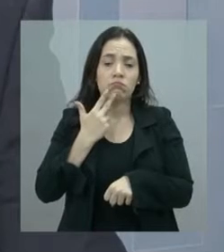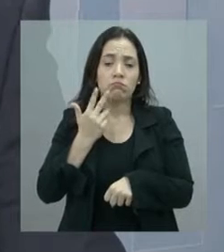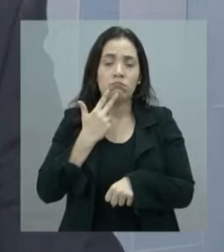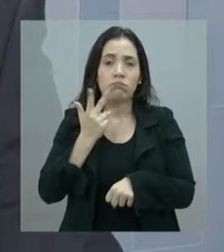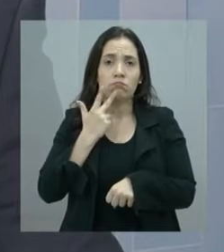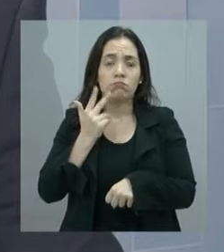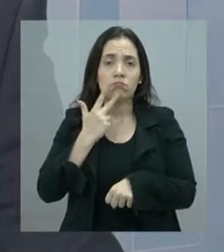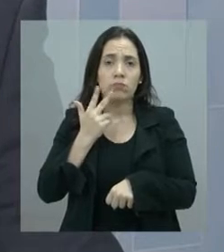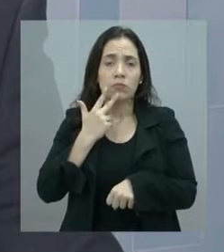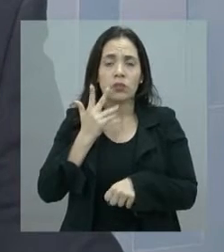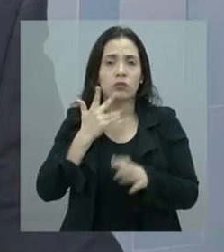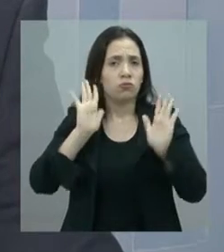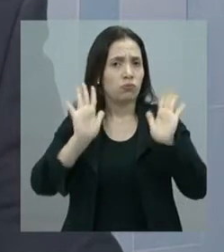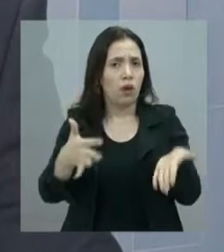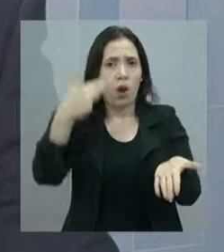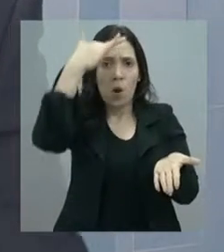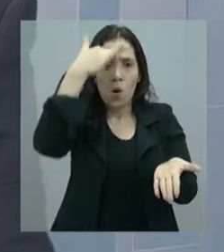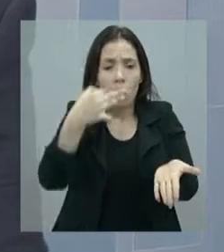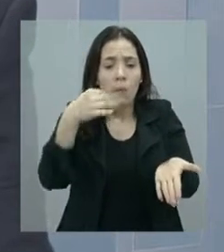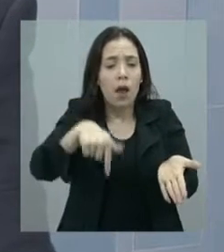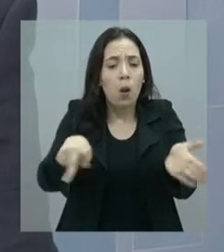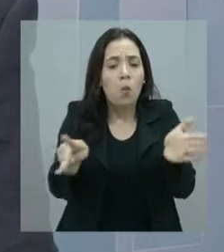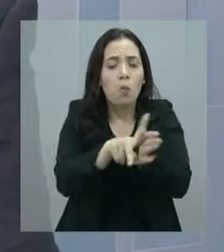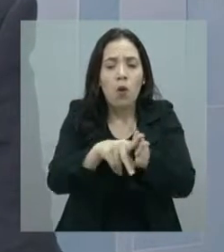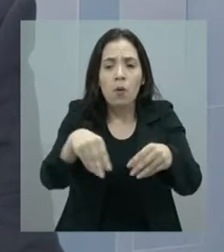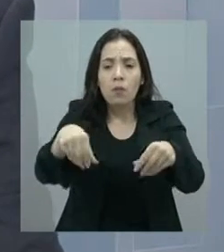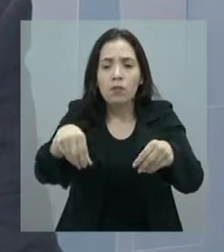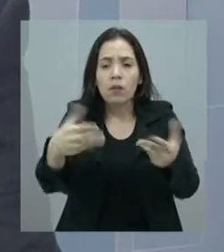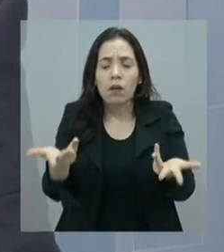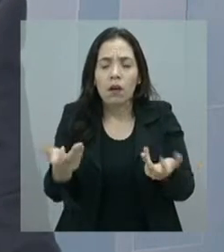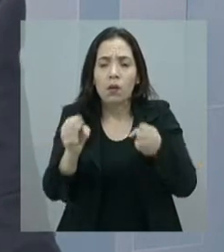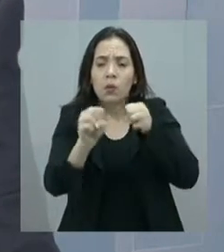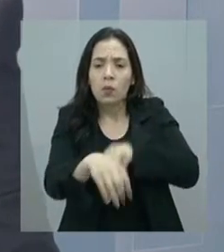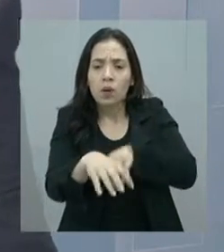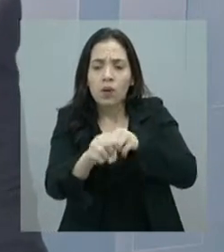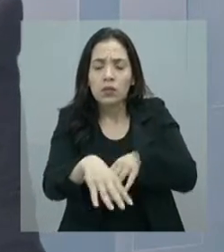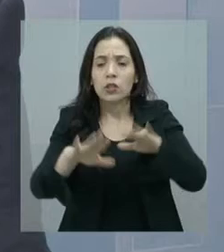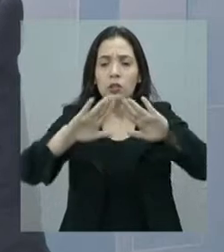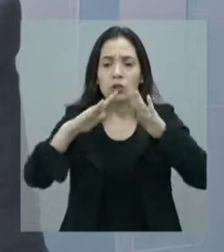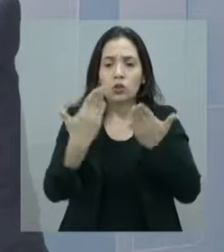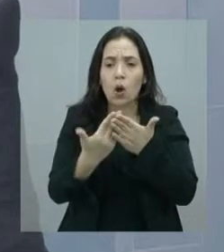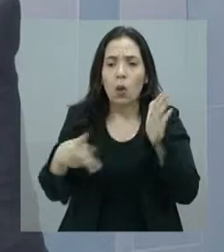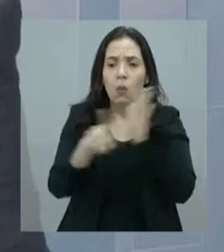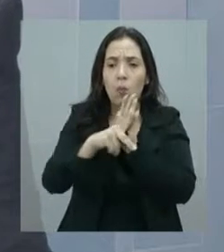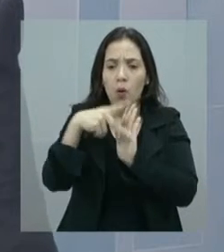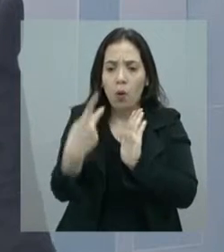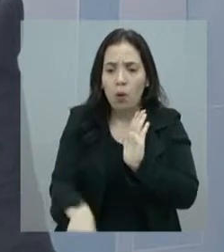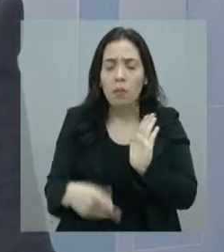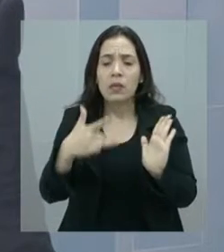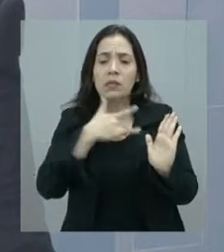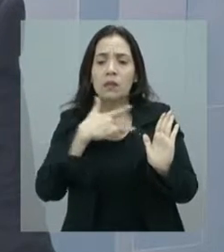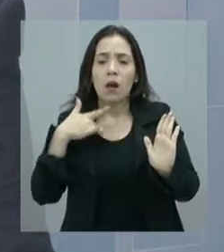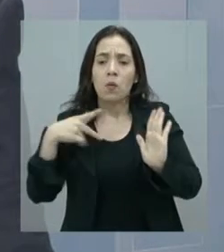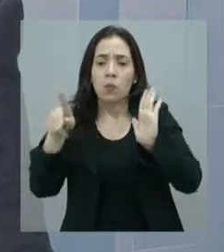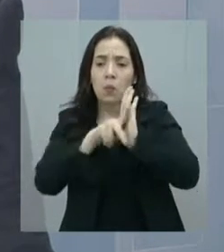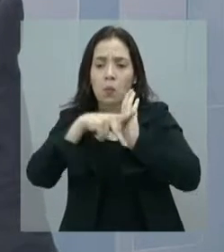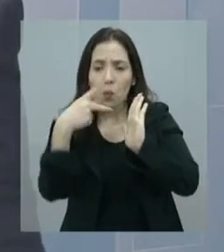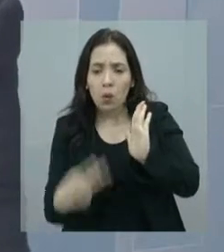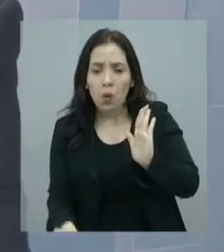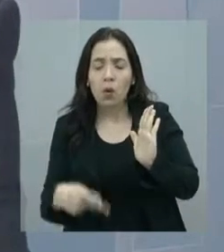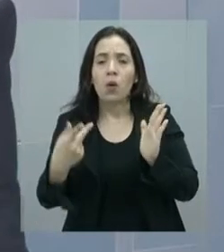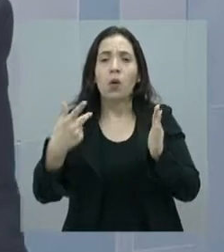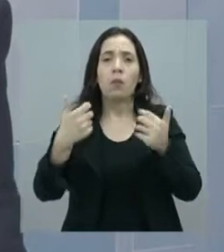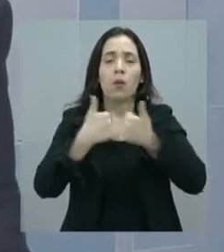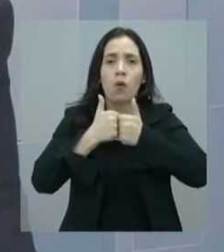uma área que é ligada ao Ceará, através da educação. Que as escolas são daqui. É tudo. A saúde é daqui. É tudo. O